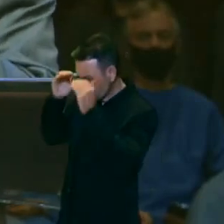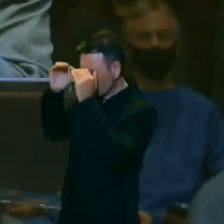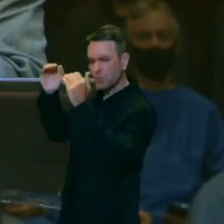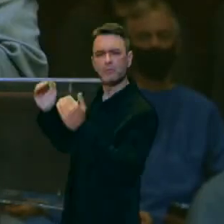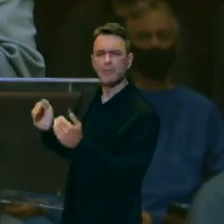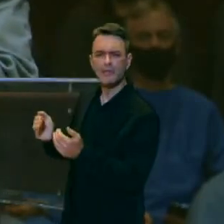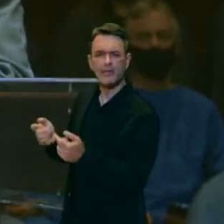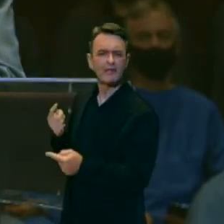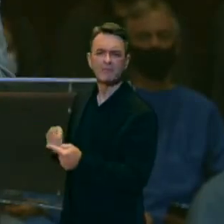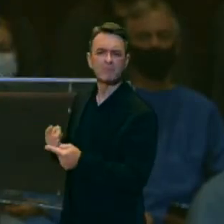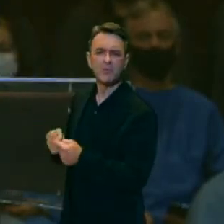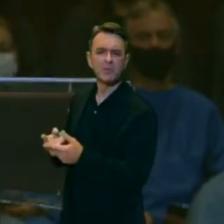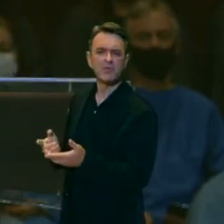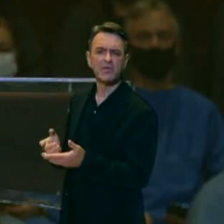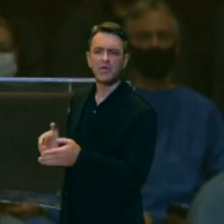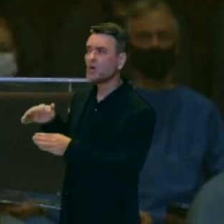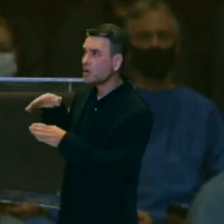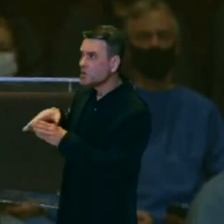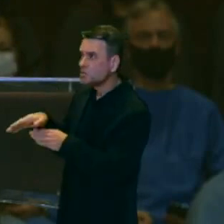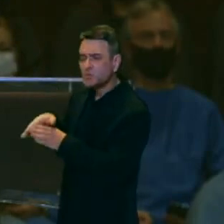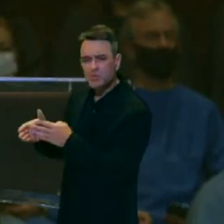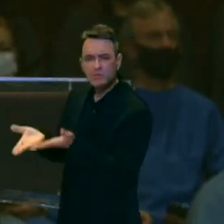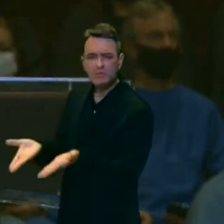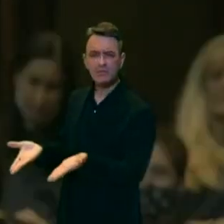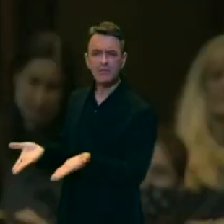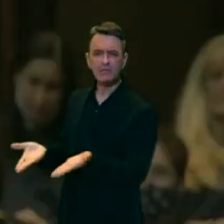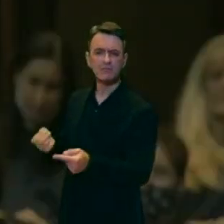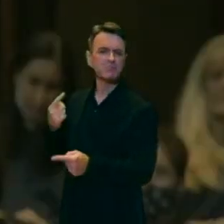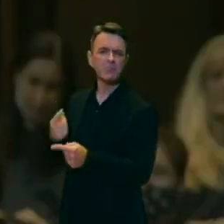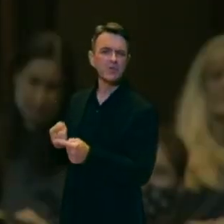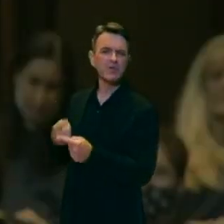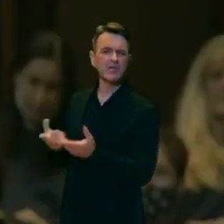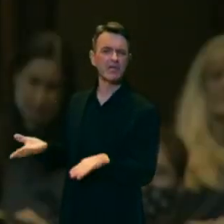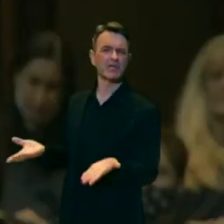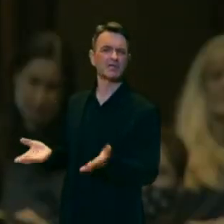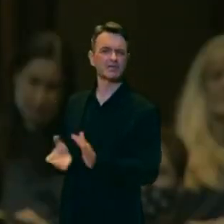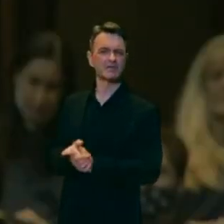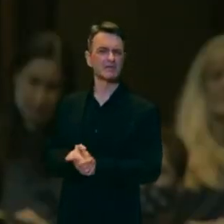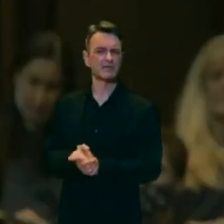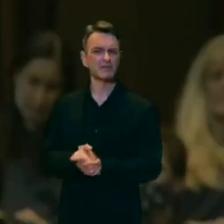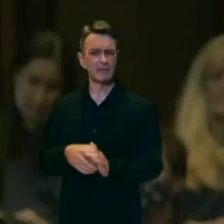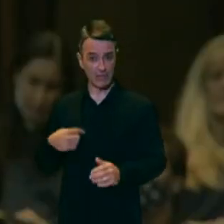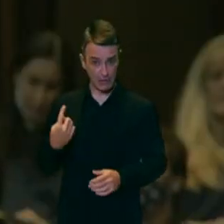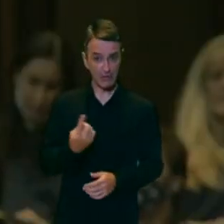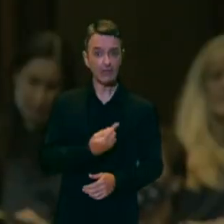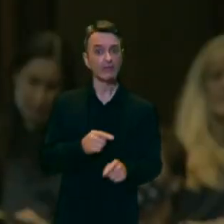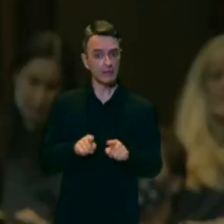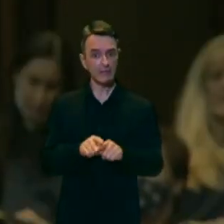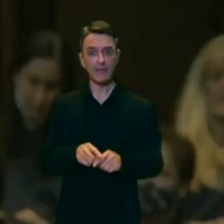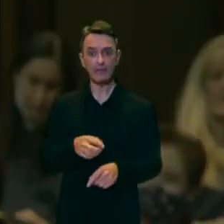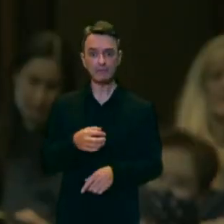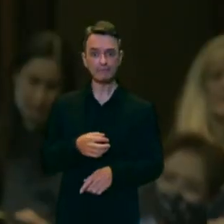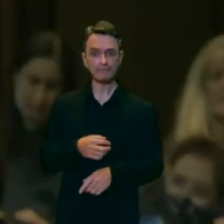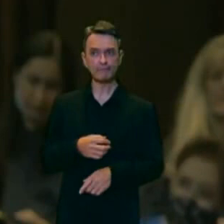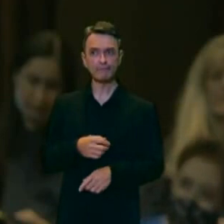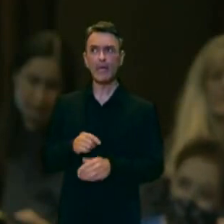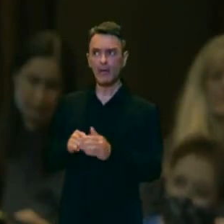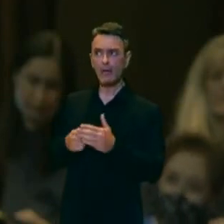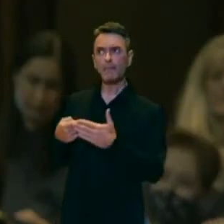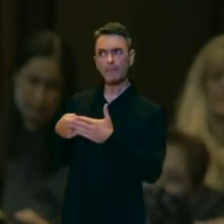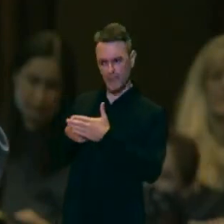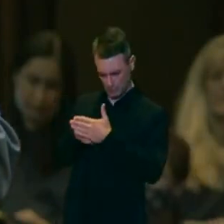os conselhos do Senhor para a sua vida? E eu acho que a gente podia fazer a mesma pergunta para a gente, né? Porque às vezes a gente tem